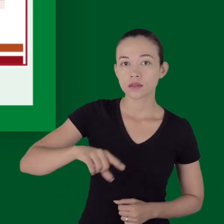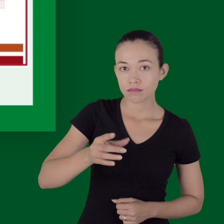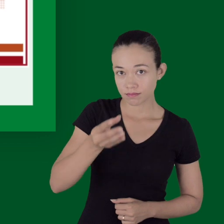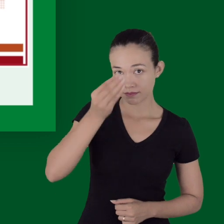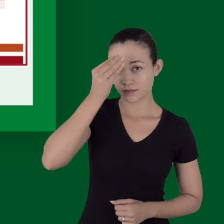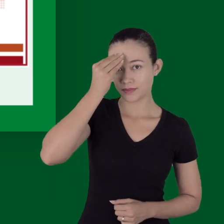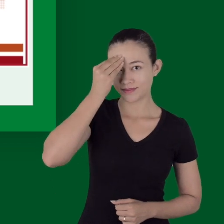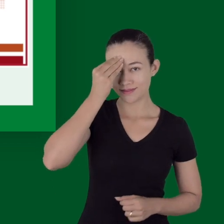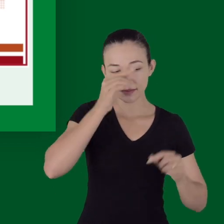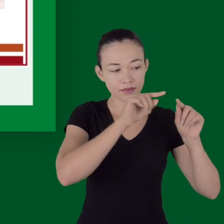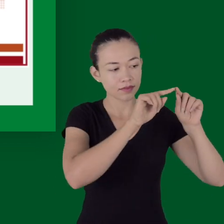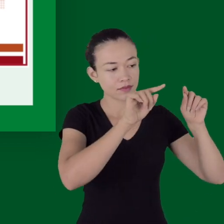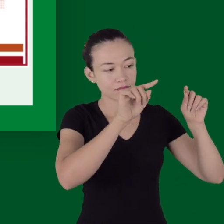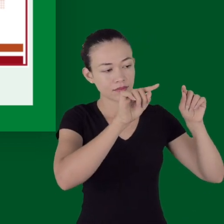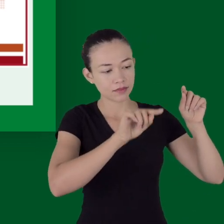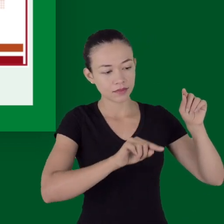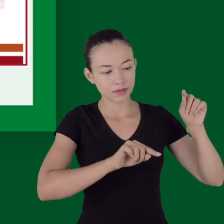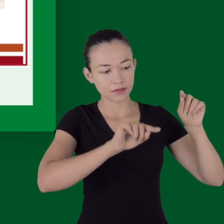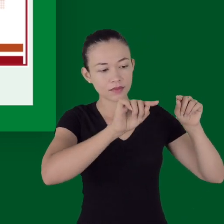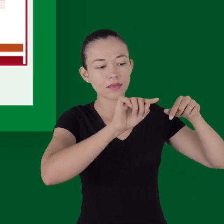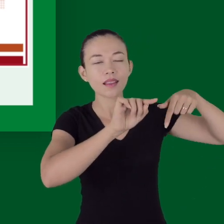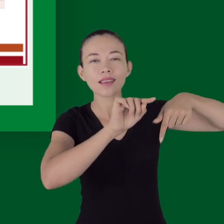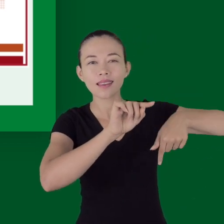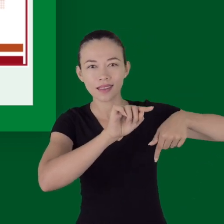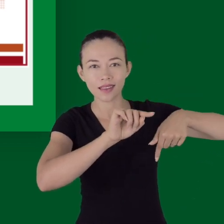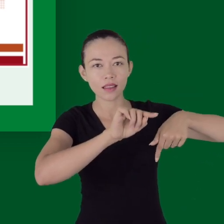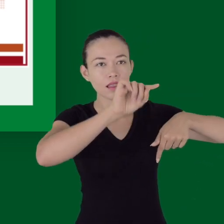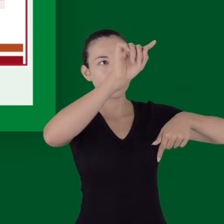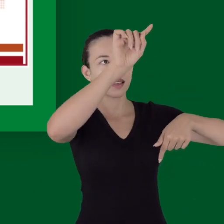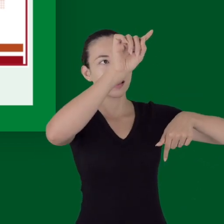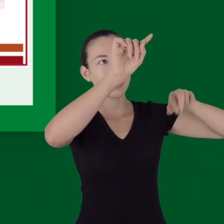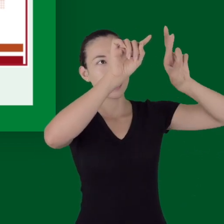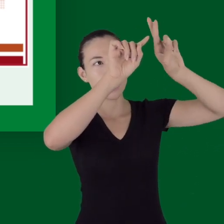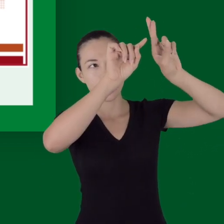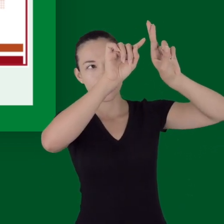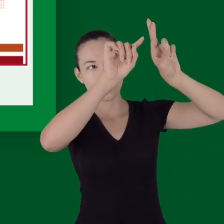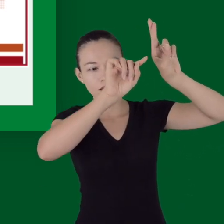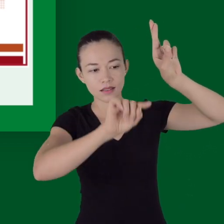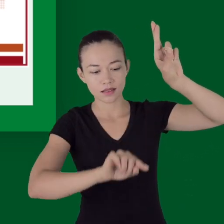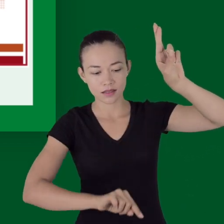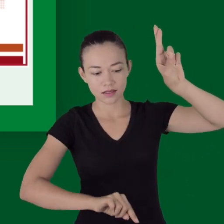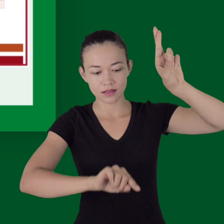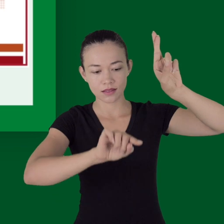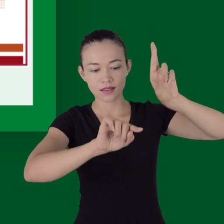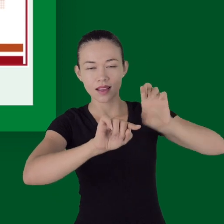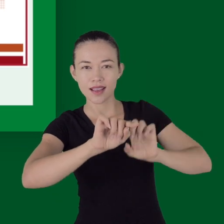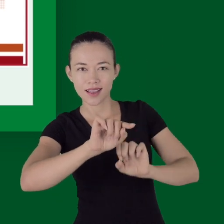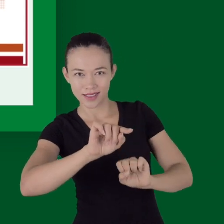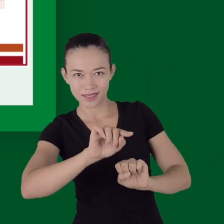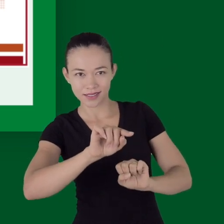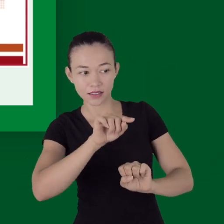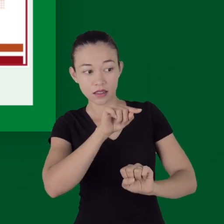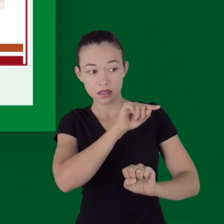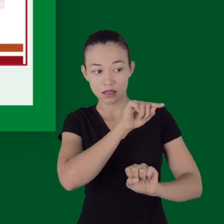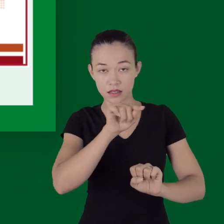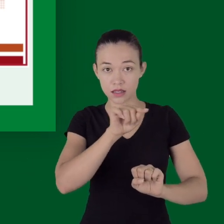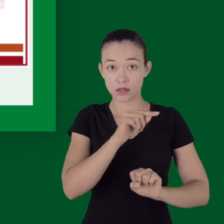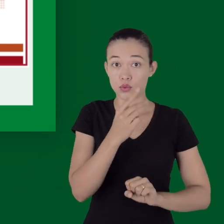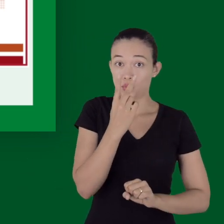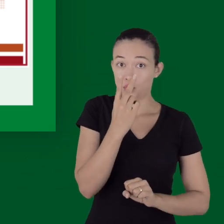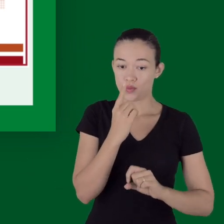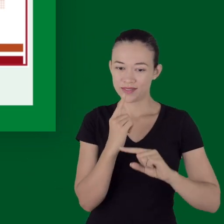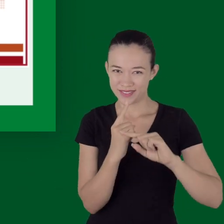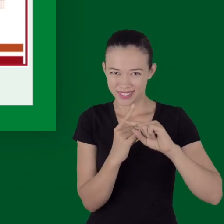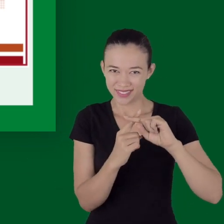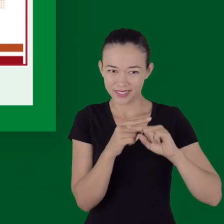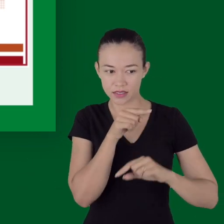separados por um quadradão, que seria 5 quadradinhos, a frequência vai ser 300. Se for separado por 2 quadradões, vai ser